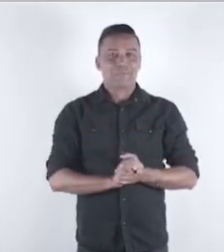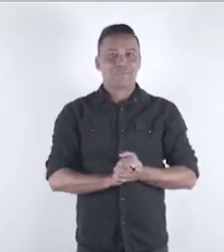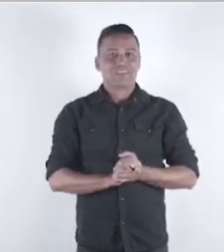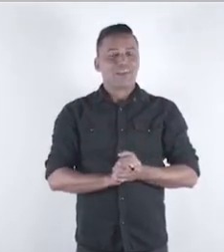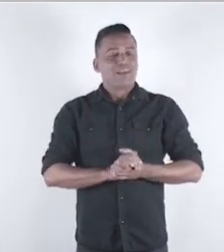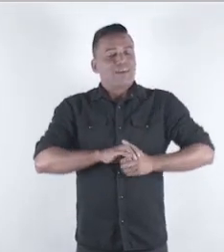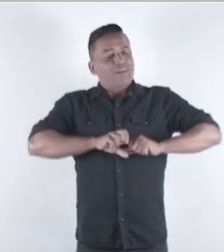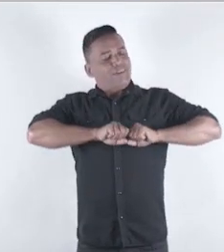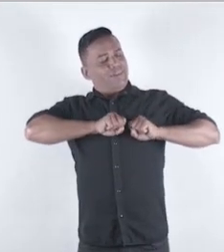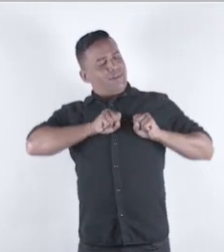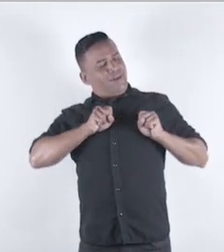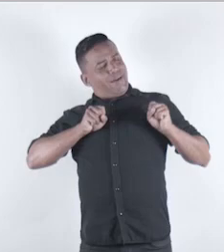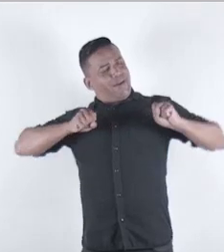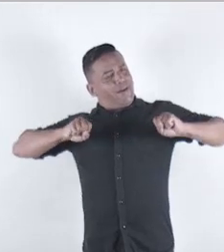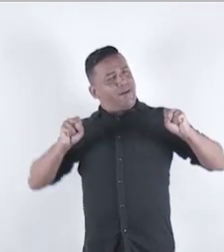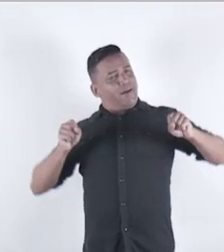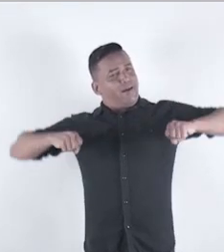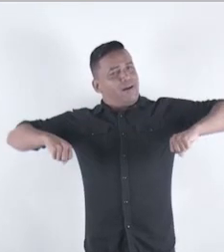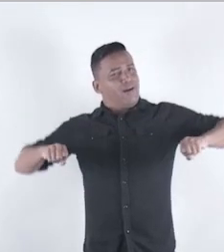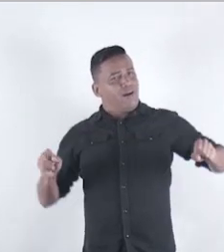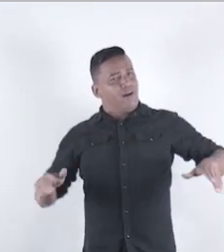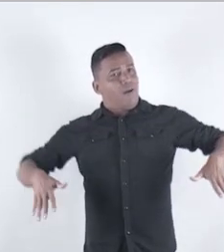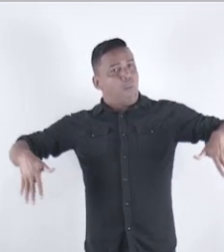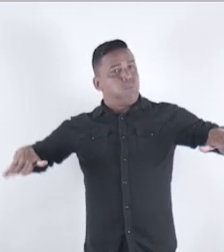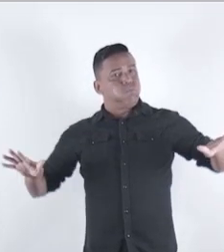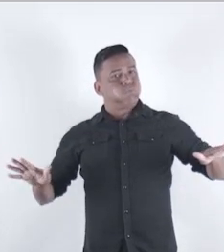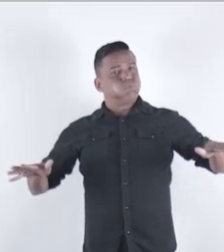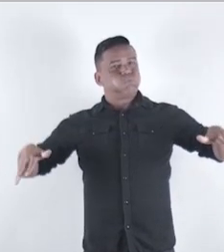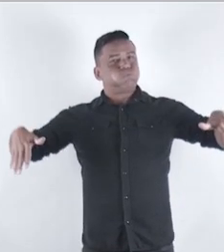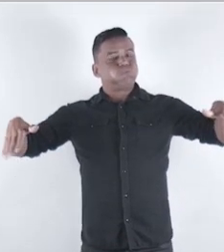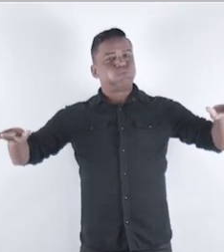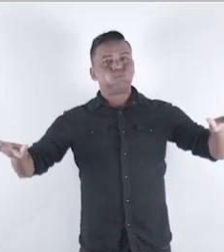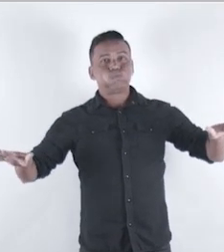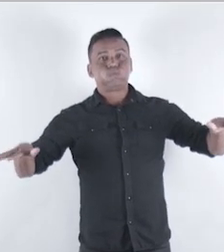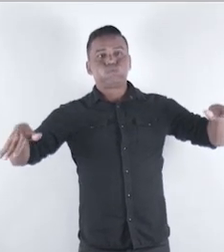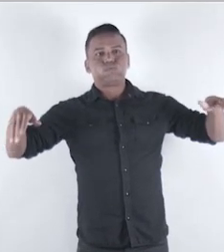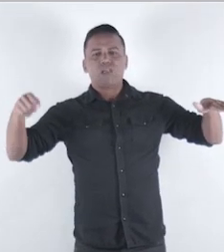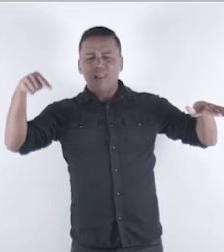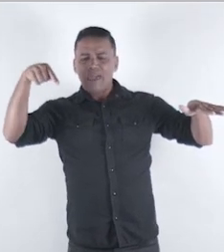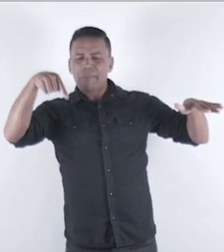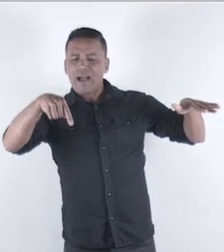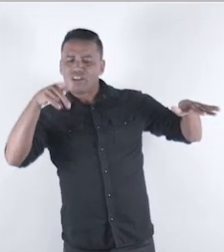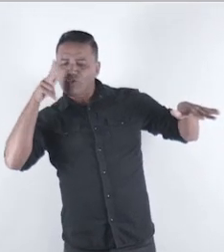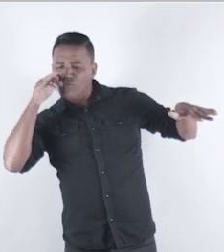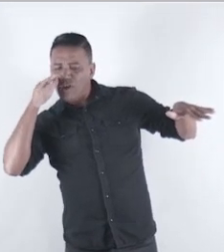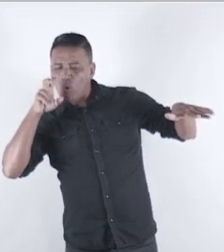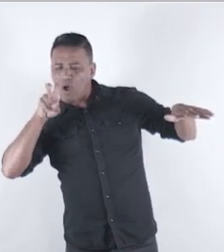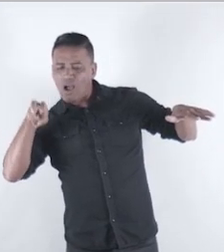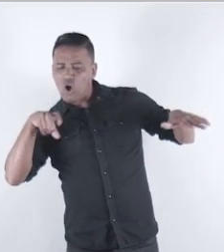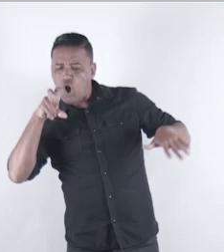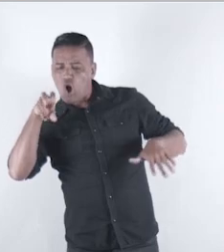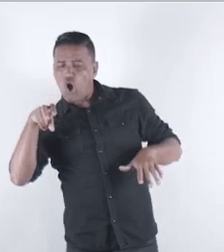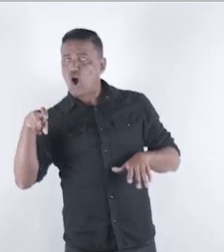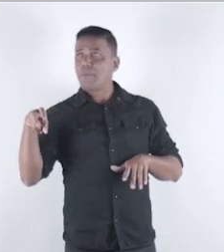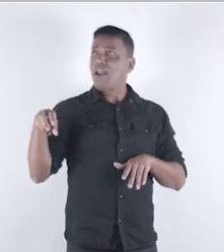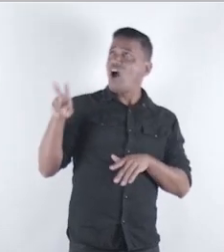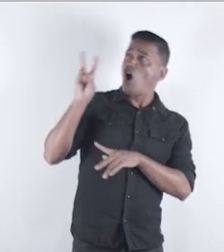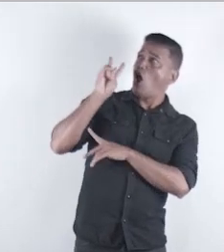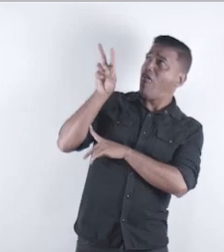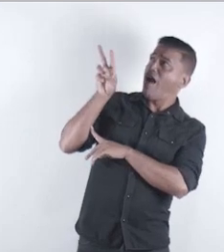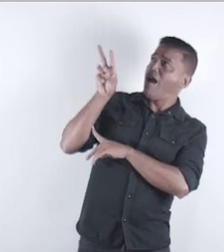Ela se espreguiçou, esticando as asas, e voou. Lá embaixo, viu a cobra, que a